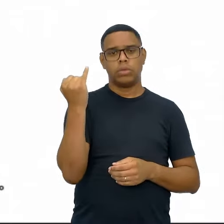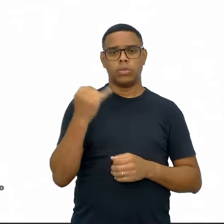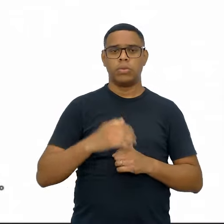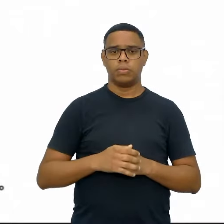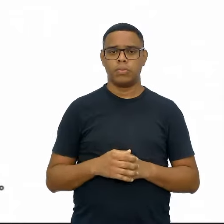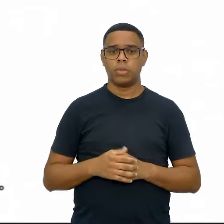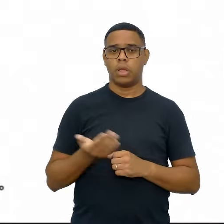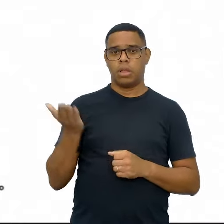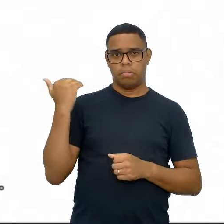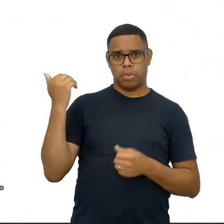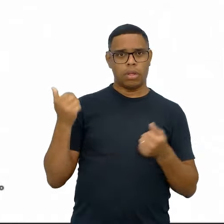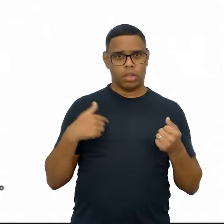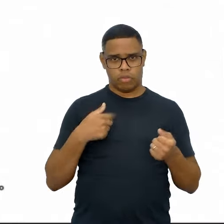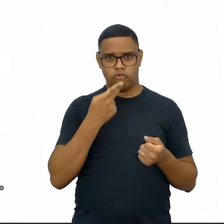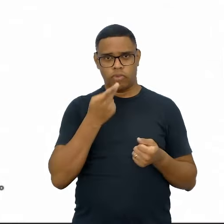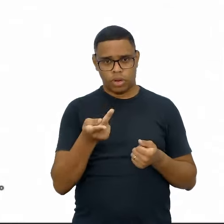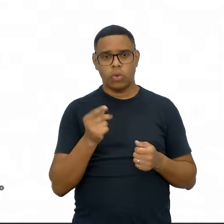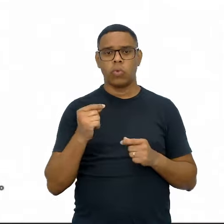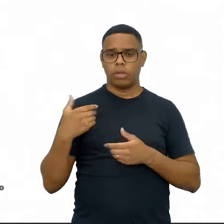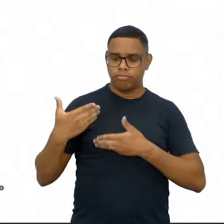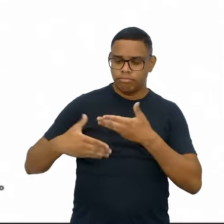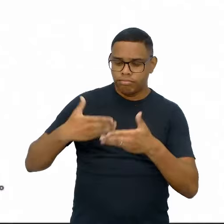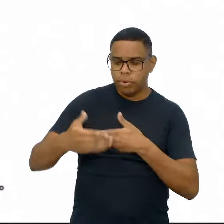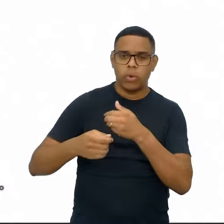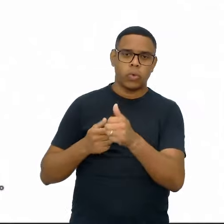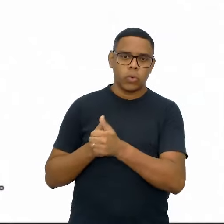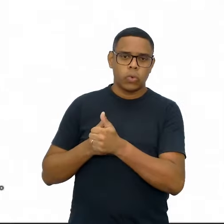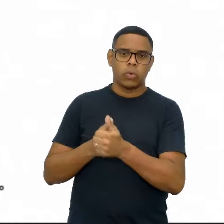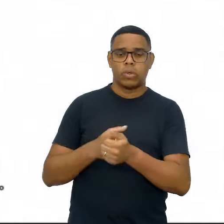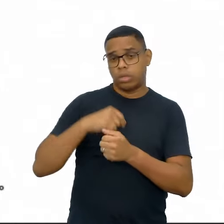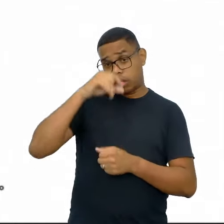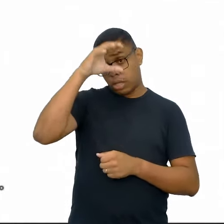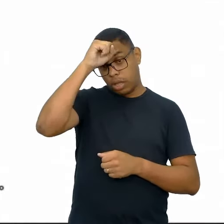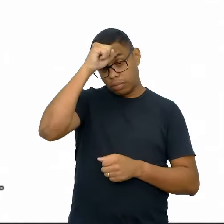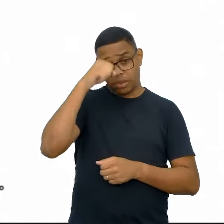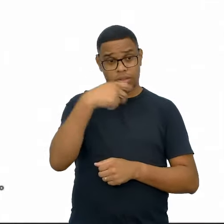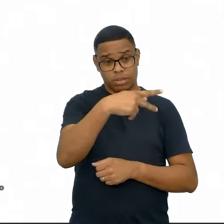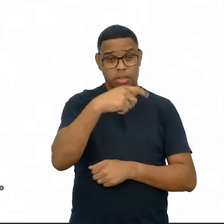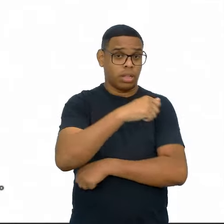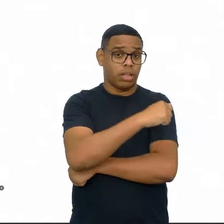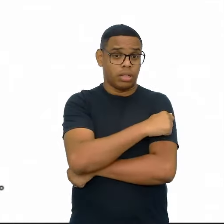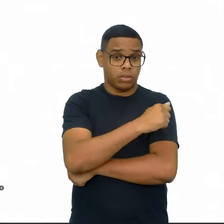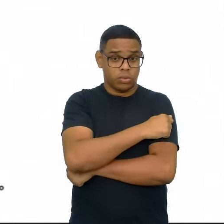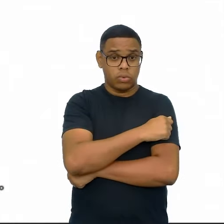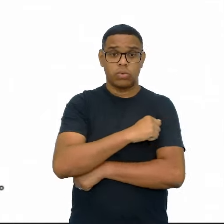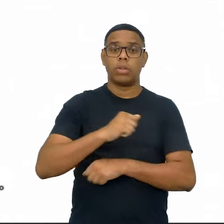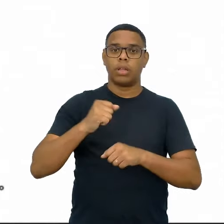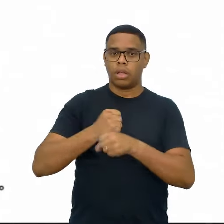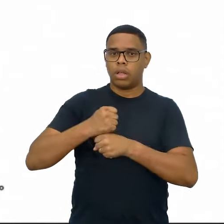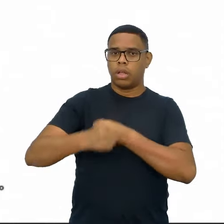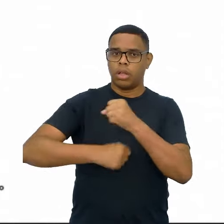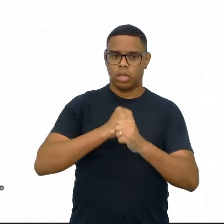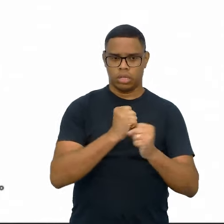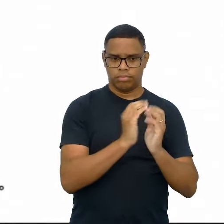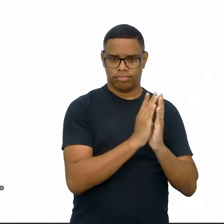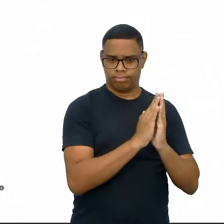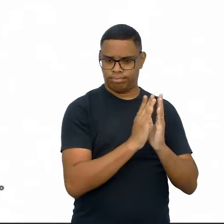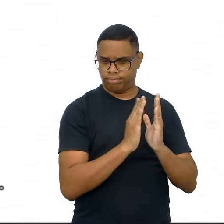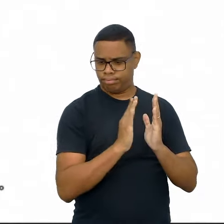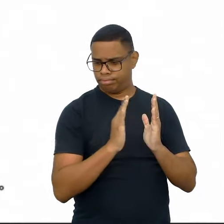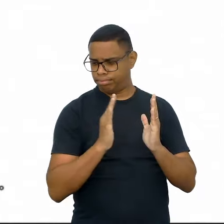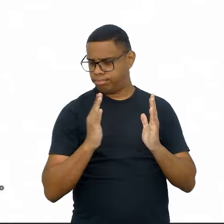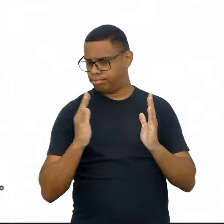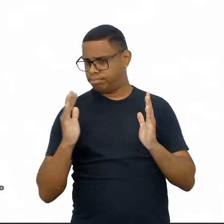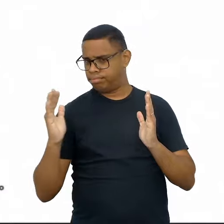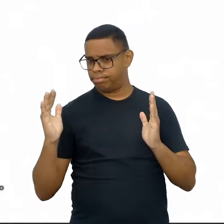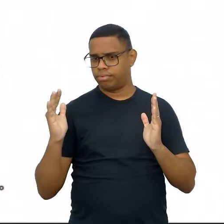né, anteriormente, o processo de acompanhamento das aprendizagens do estudante, ela acontece o ano todo, né, ela não é só pontual, não